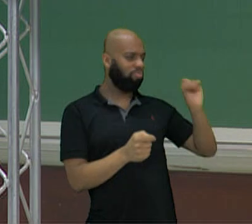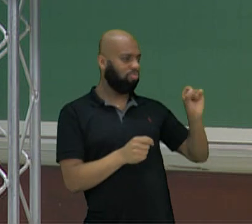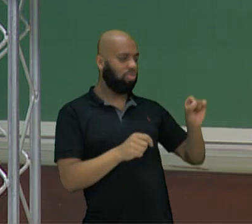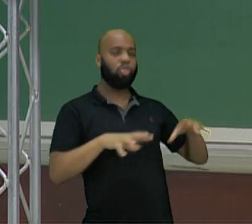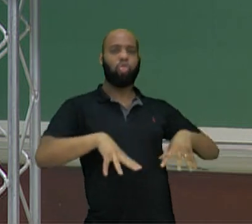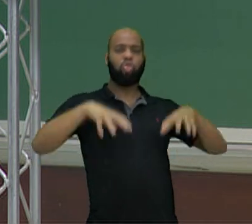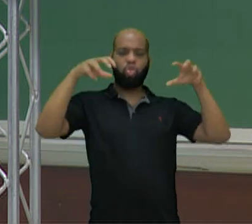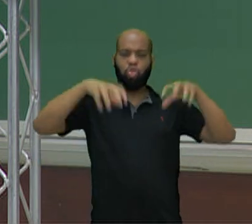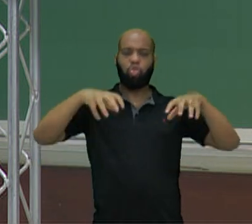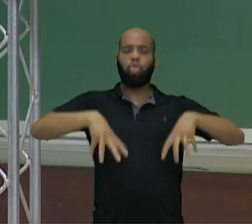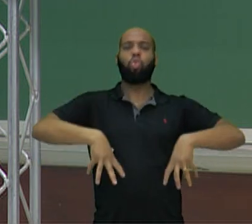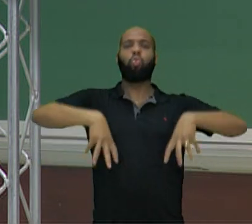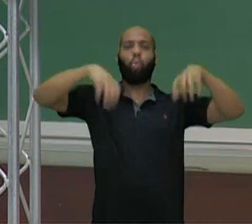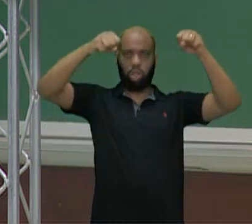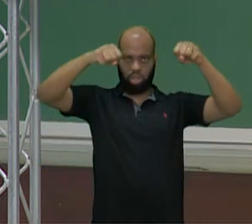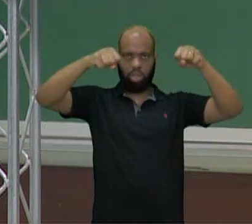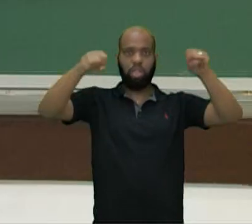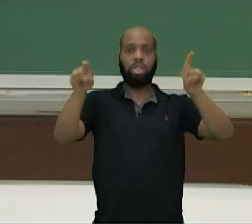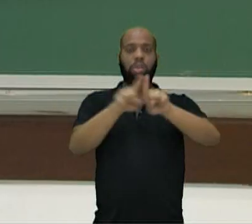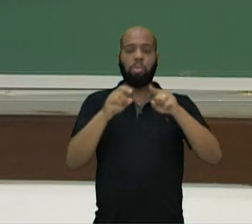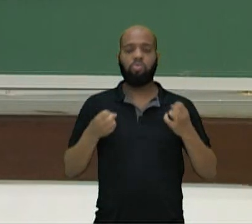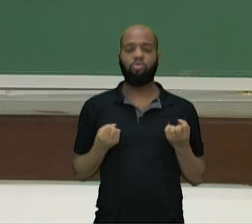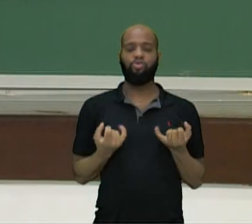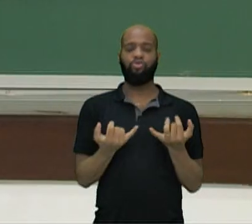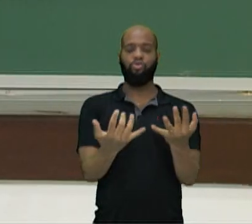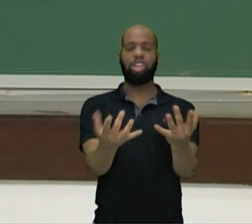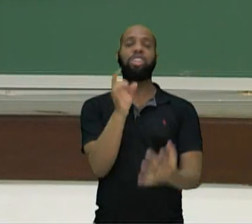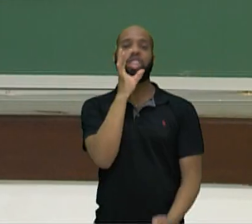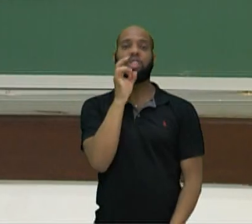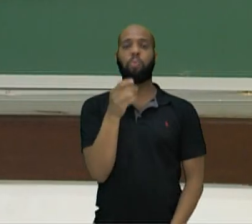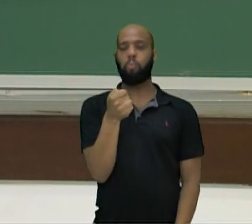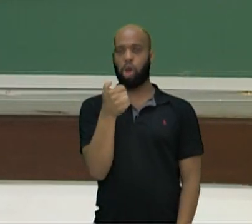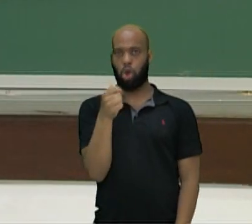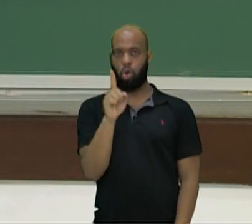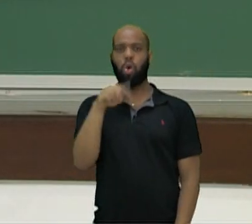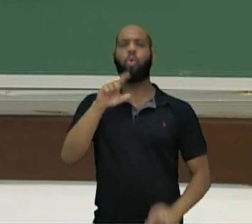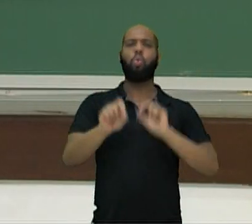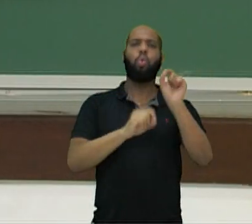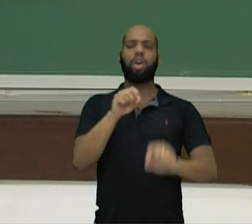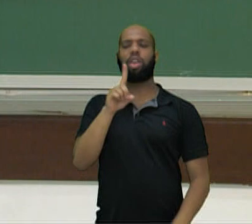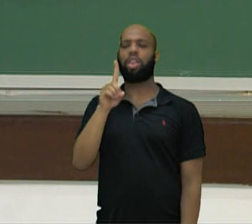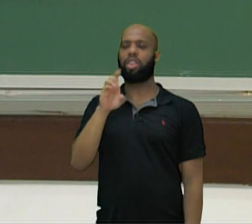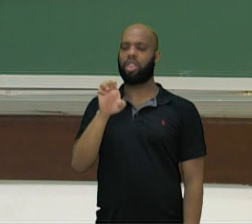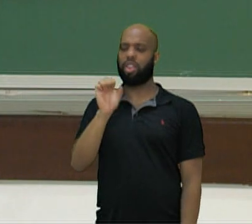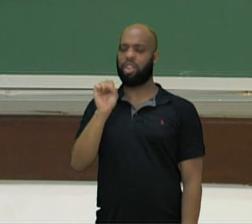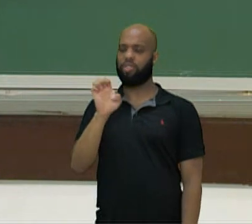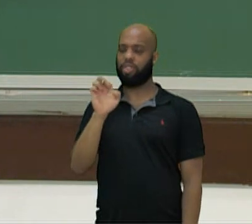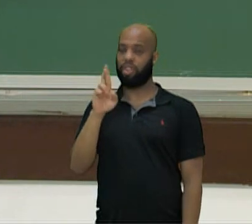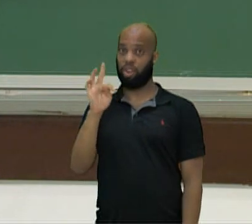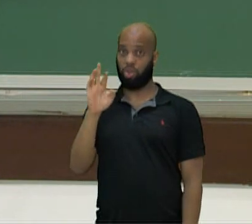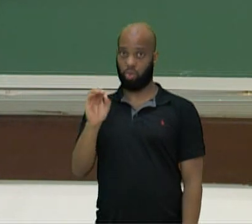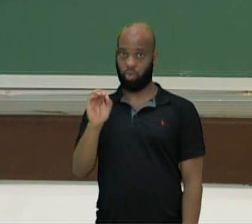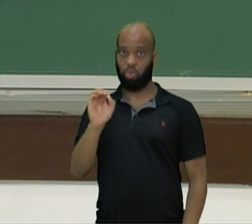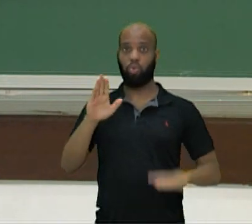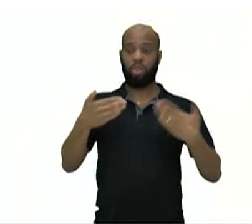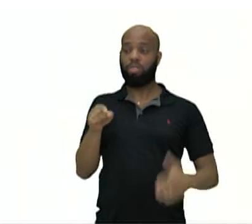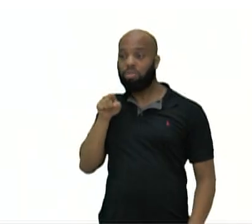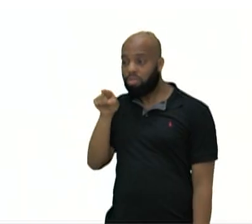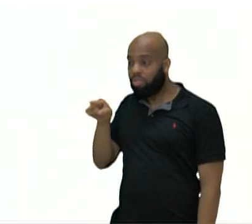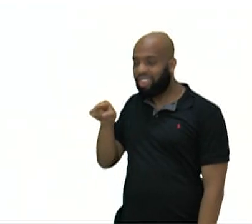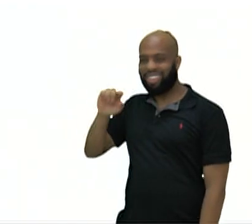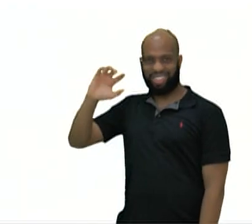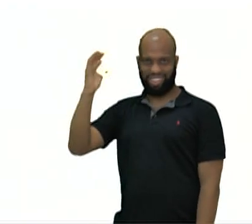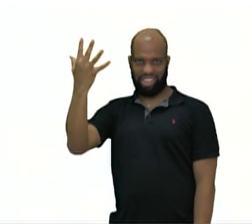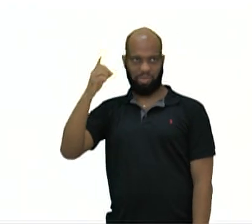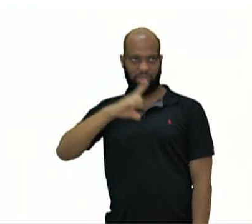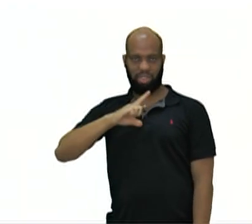climático nas regiões de ausência de vegetação, que nós chamamos de deserto. Portanto, aqui, ó, o clima árido, tanto